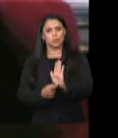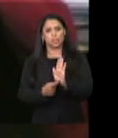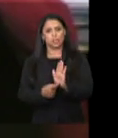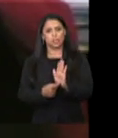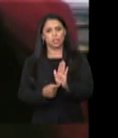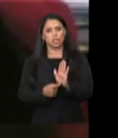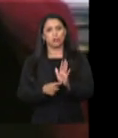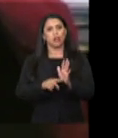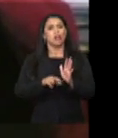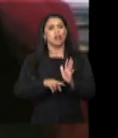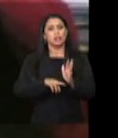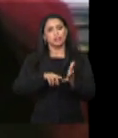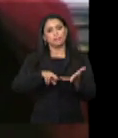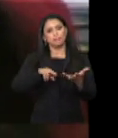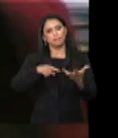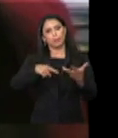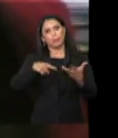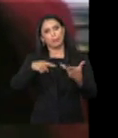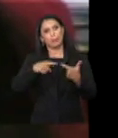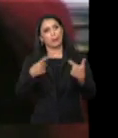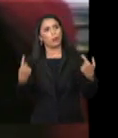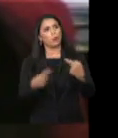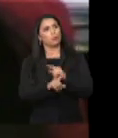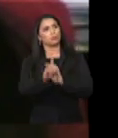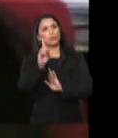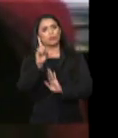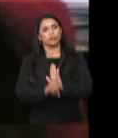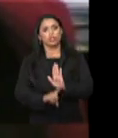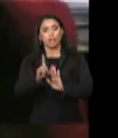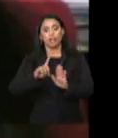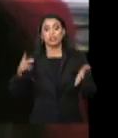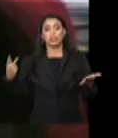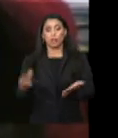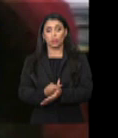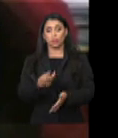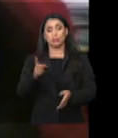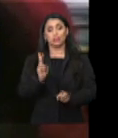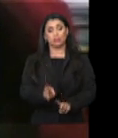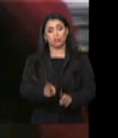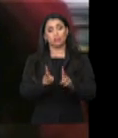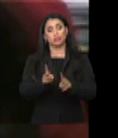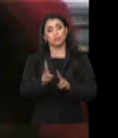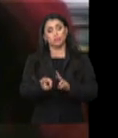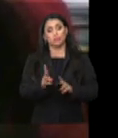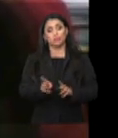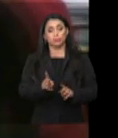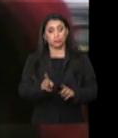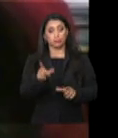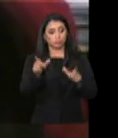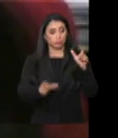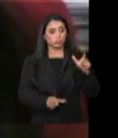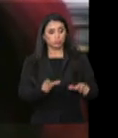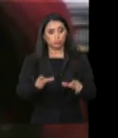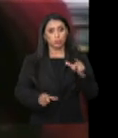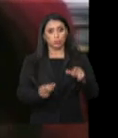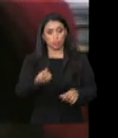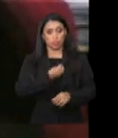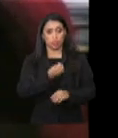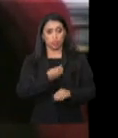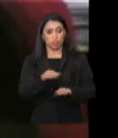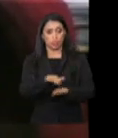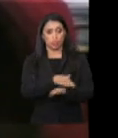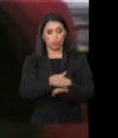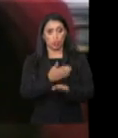as múltiplas violações de direitos que acometem cotidianamente as pessoas em situação de rua retrocessos que foram